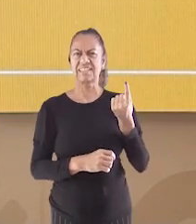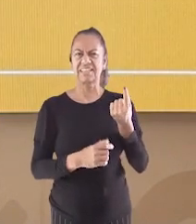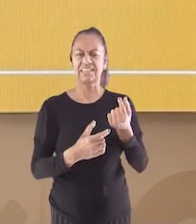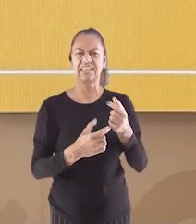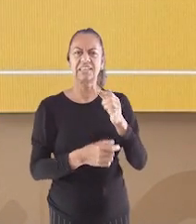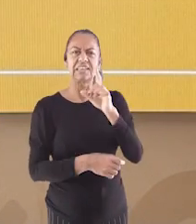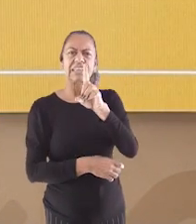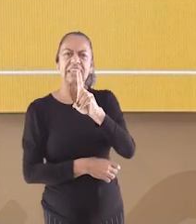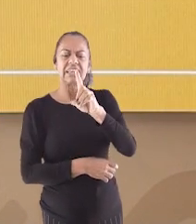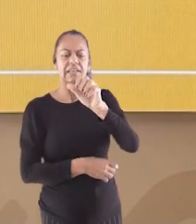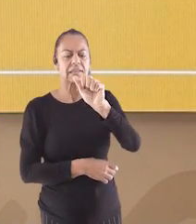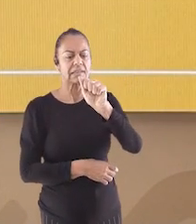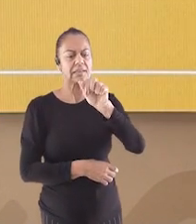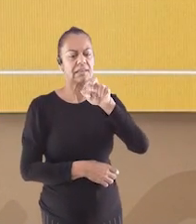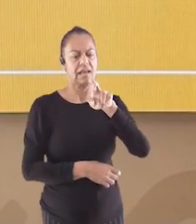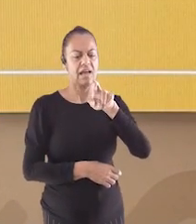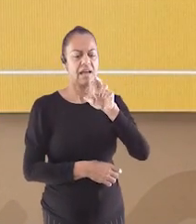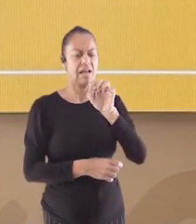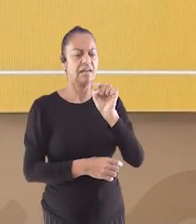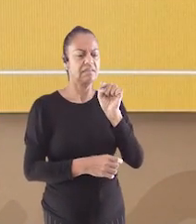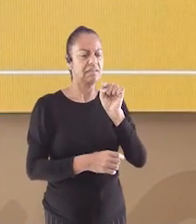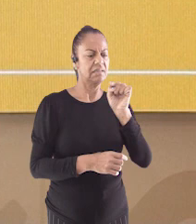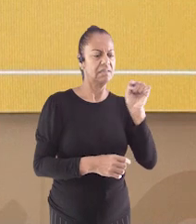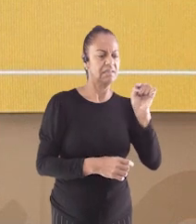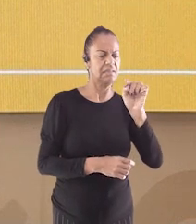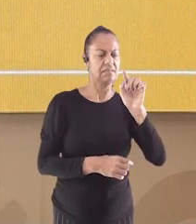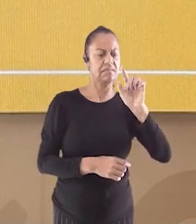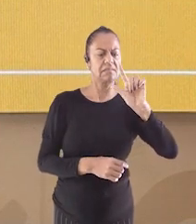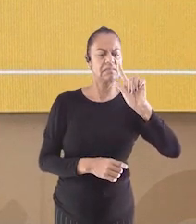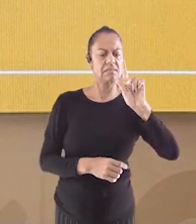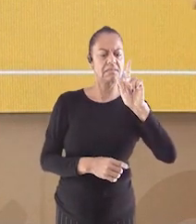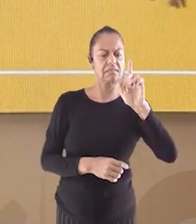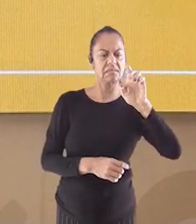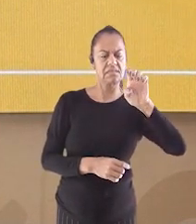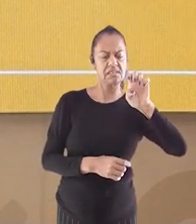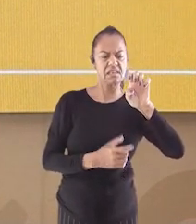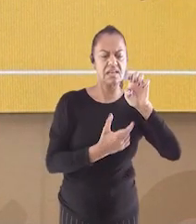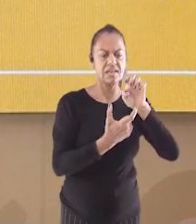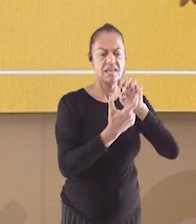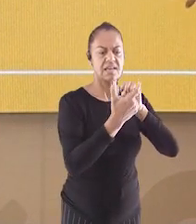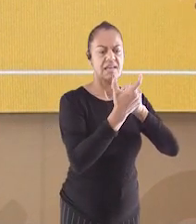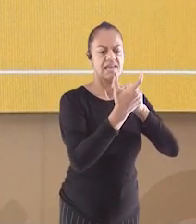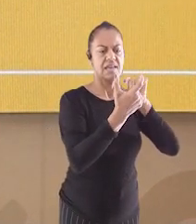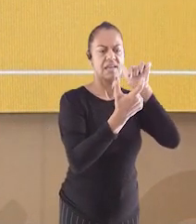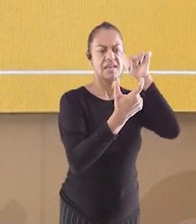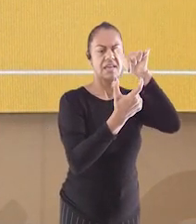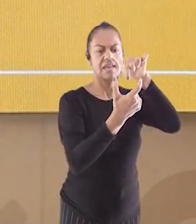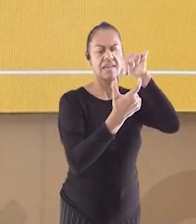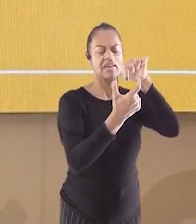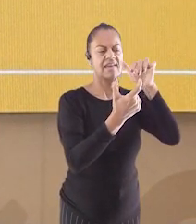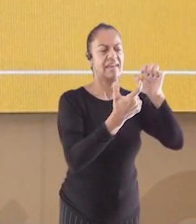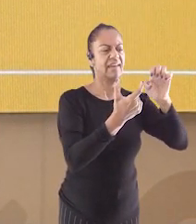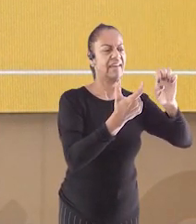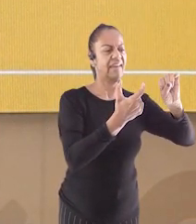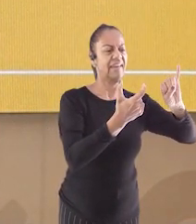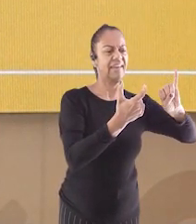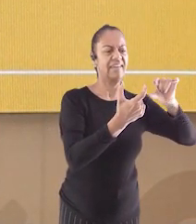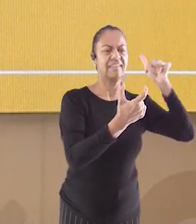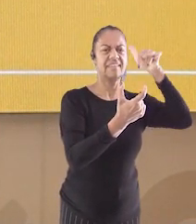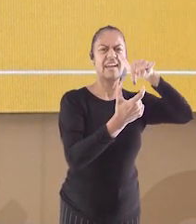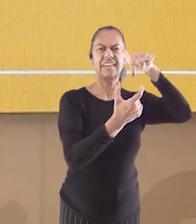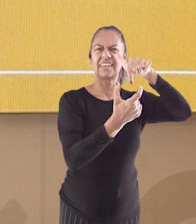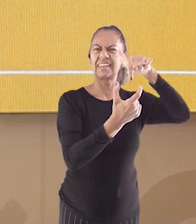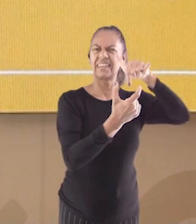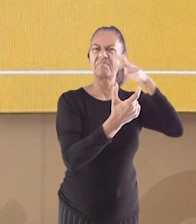se coloca no meio do verbo. Fica uma coisa meio estranha, olhem só. Dar-lhe-ei os livros. O